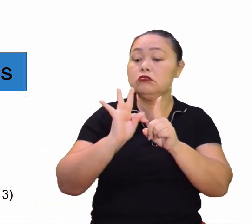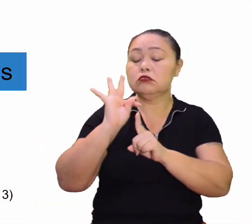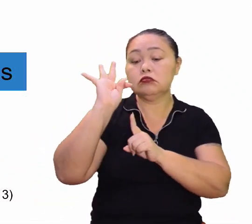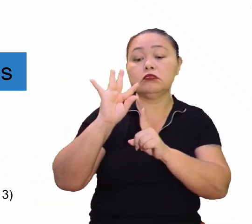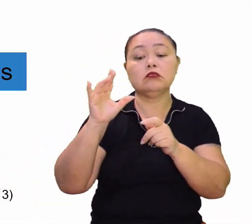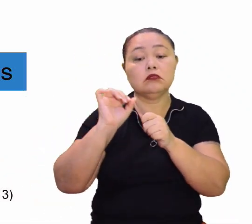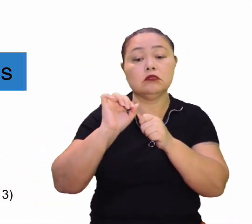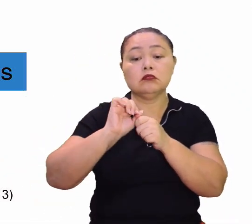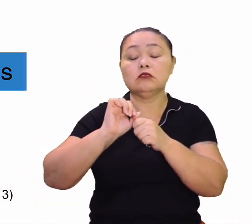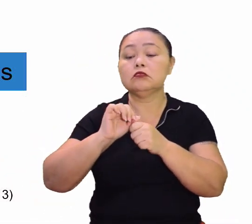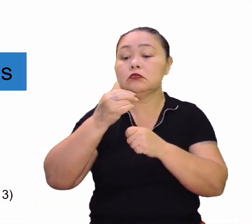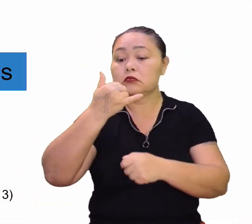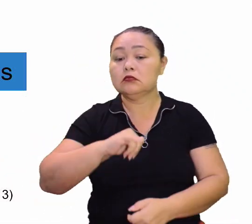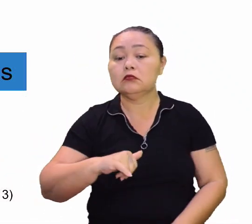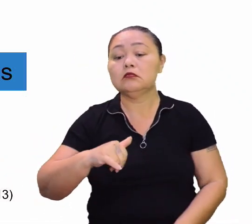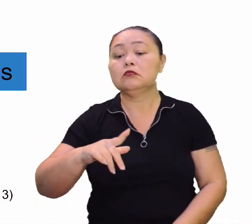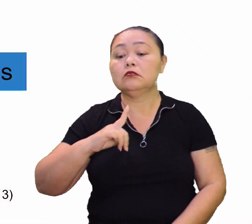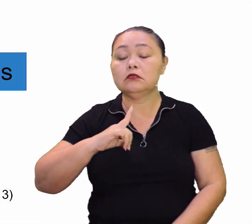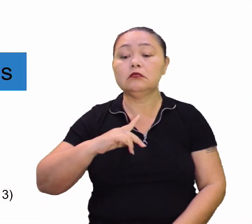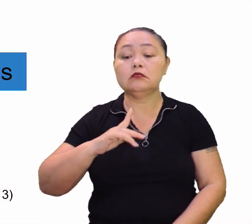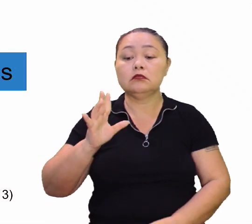consideradas energias renováveis.